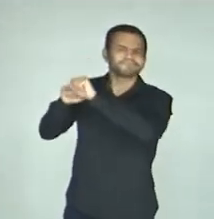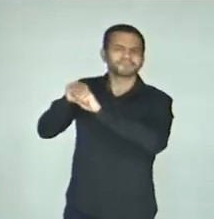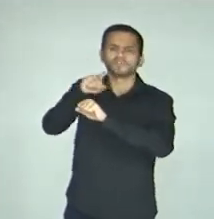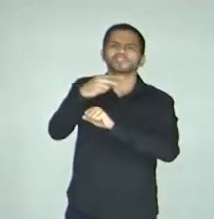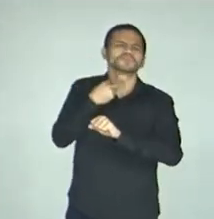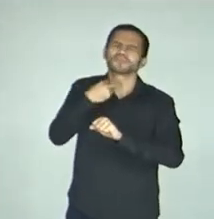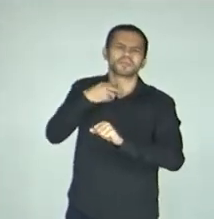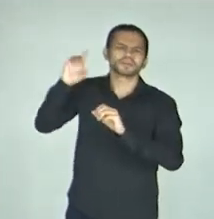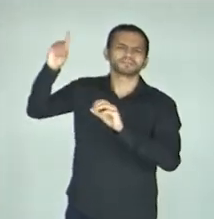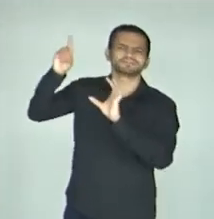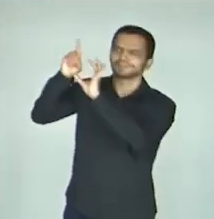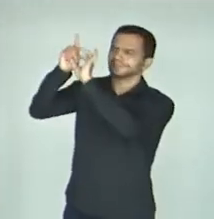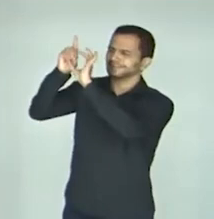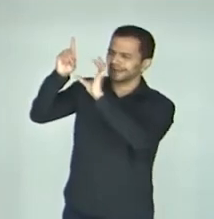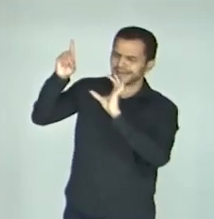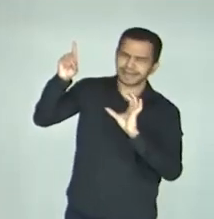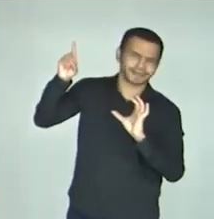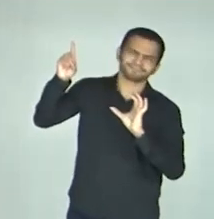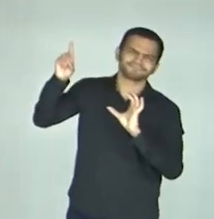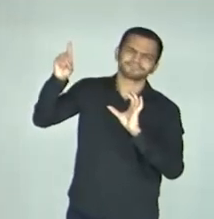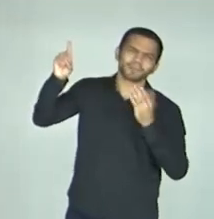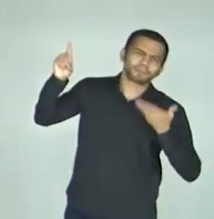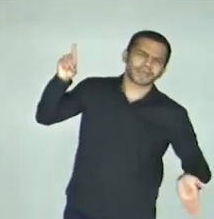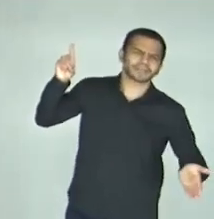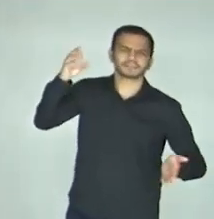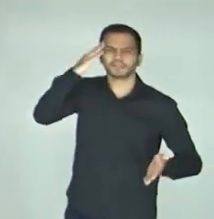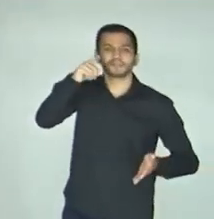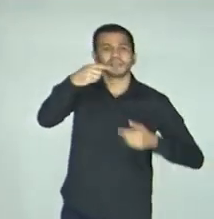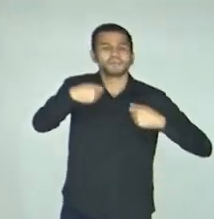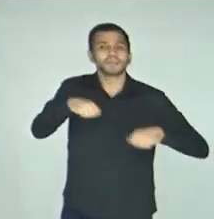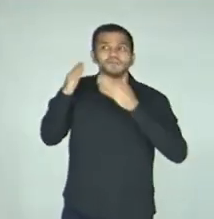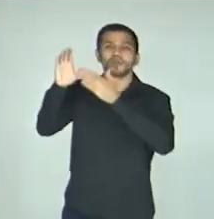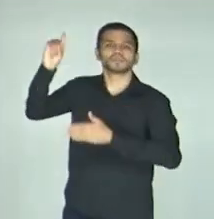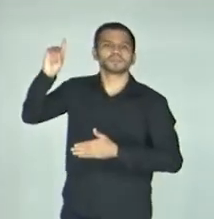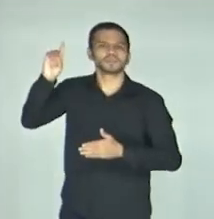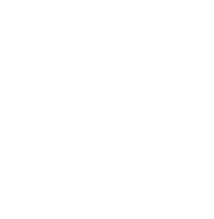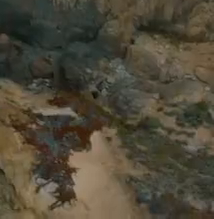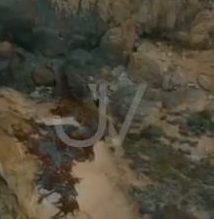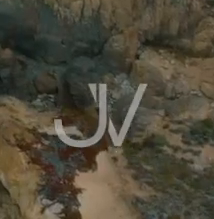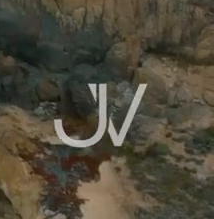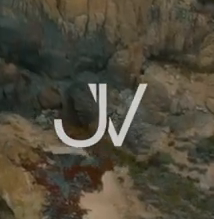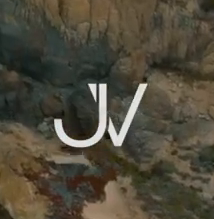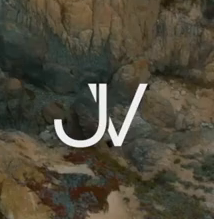que te empurram para Deus e parar de andar com aqueles que querem te tirar do caminho de Deus